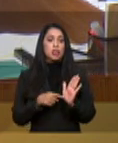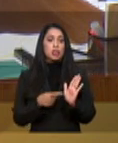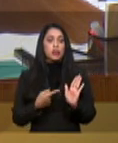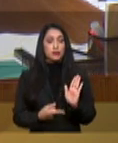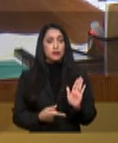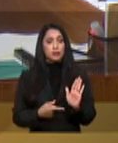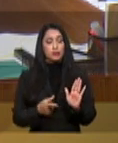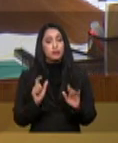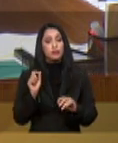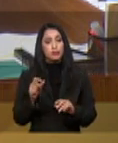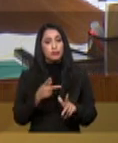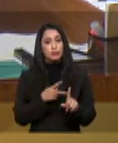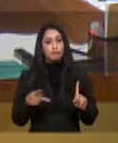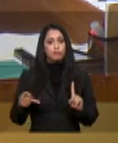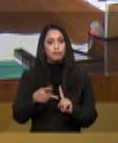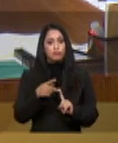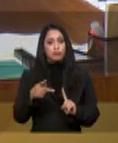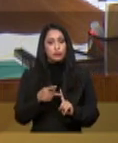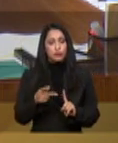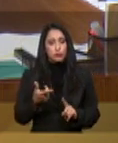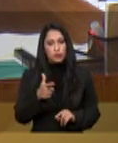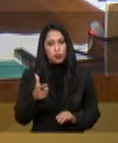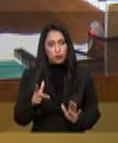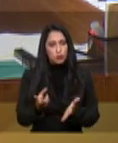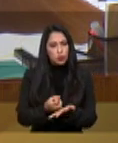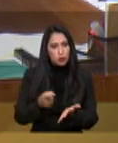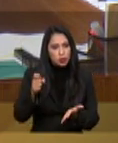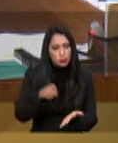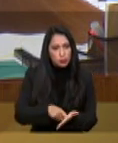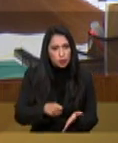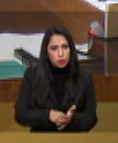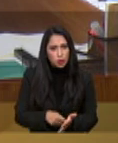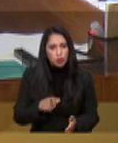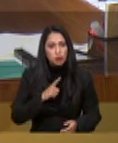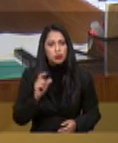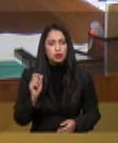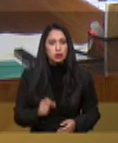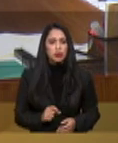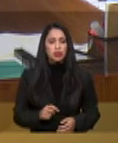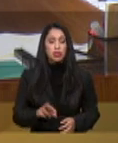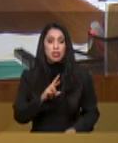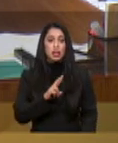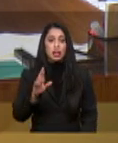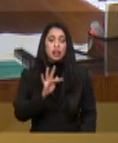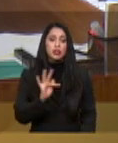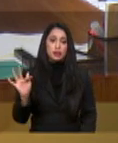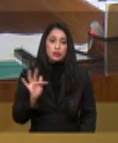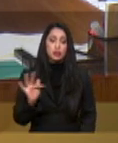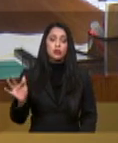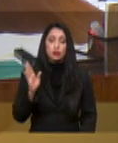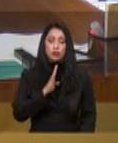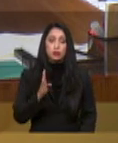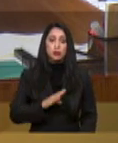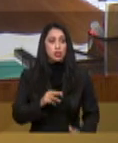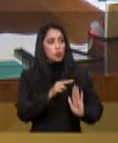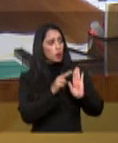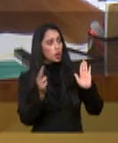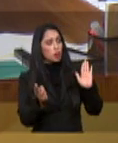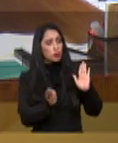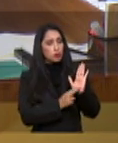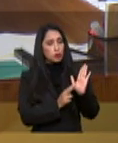legislação previdenciária com a regente dos demais tributos administrados pela Secretaria da Receita Federal do Brasil, mediante a